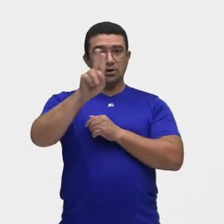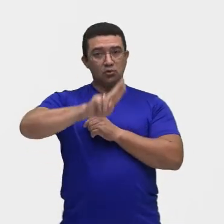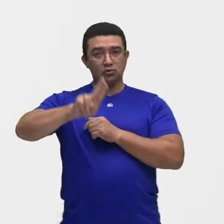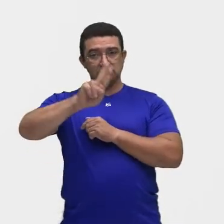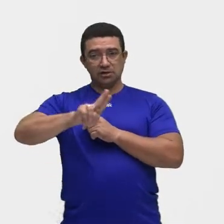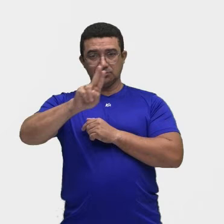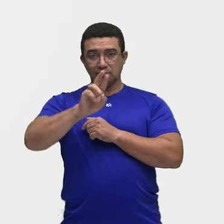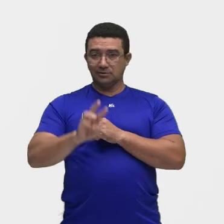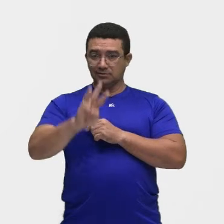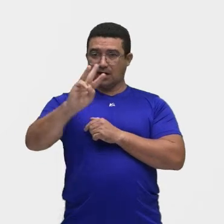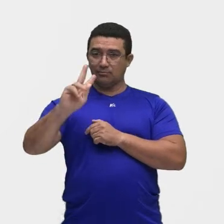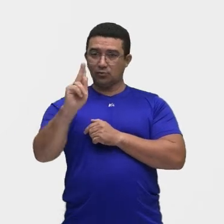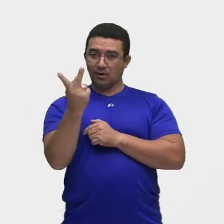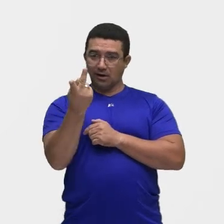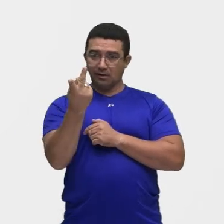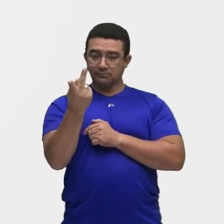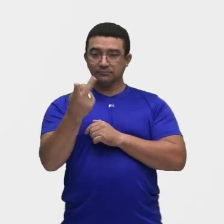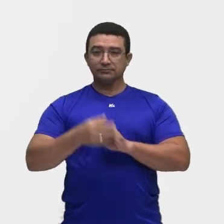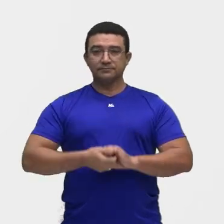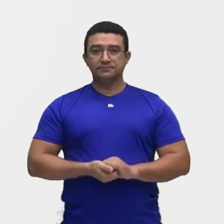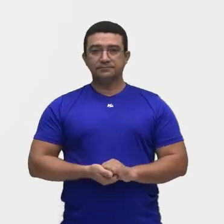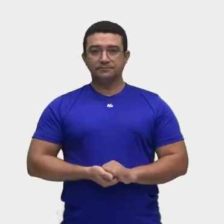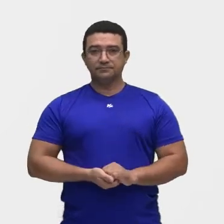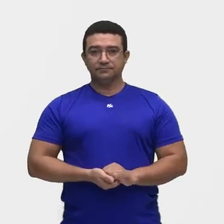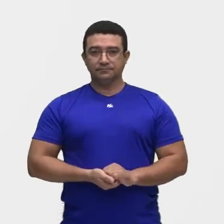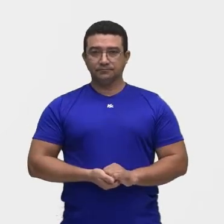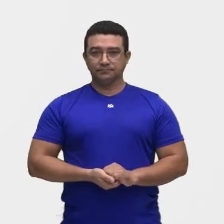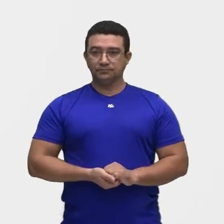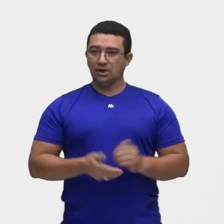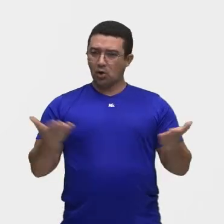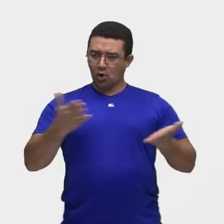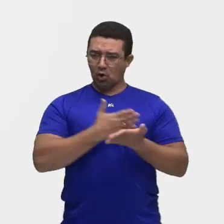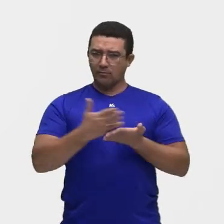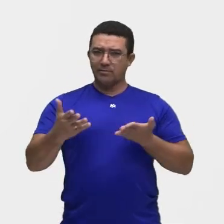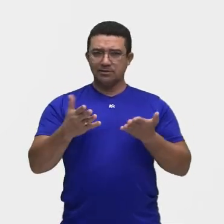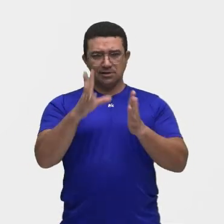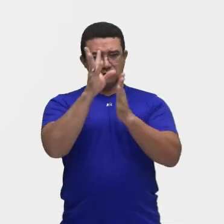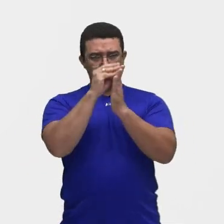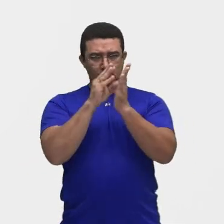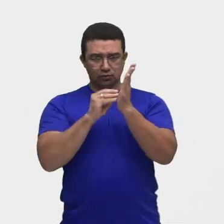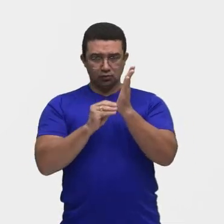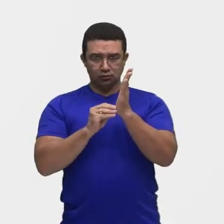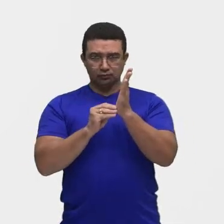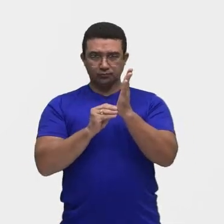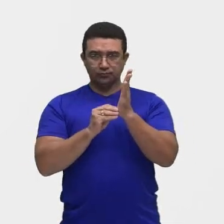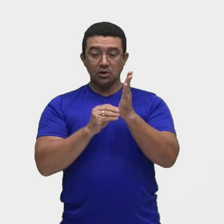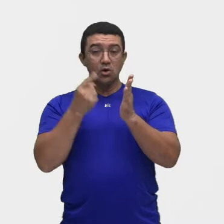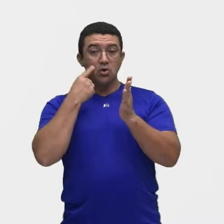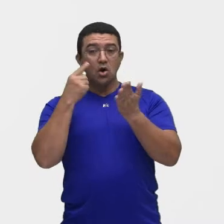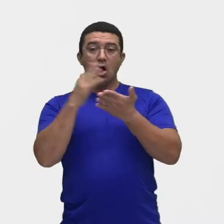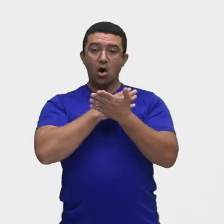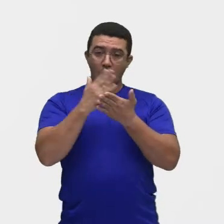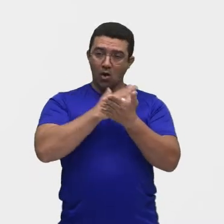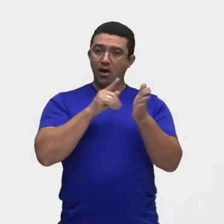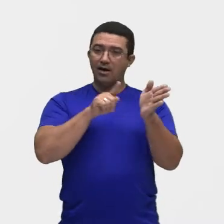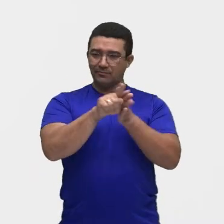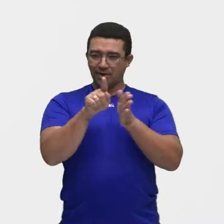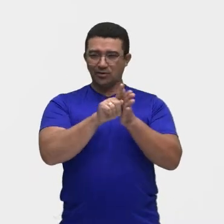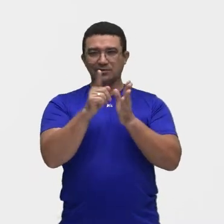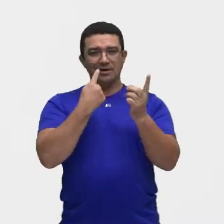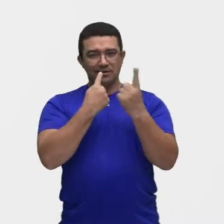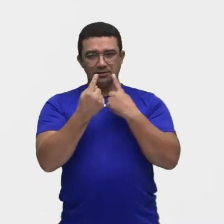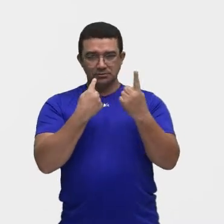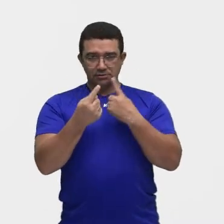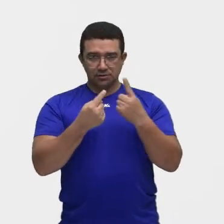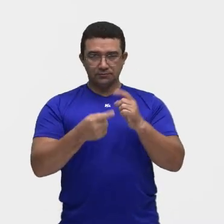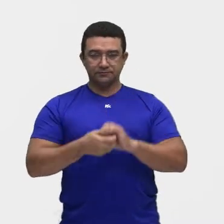people. Então agora a gente vai entrar no nosso assunto, né? Especificamente, vocês viram algumas perguntas lá no diálogo e